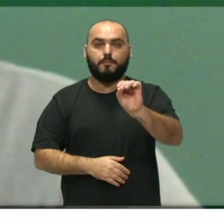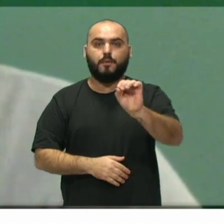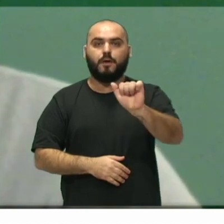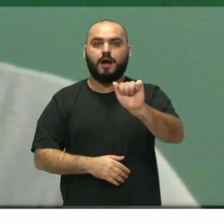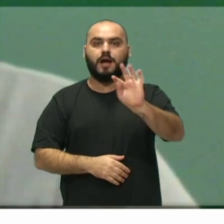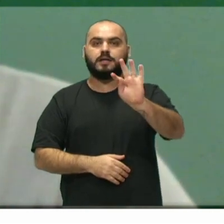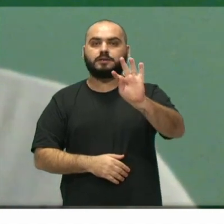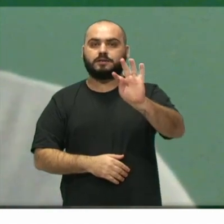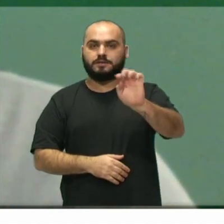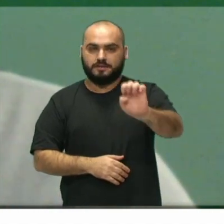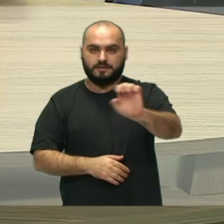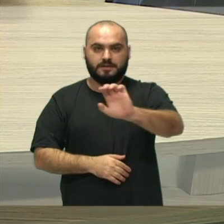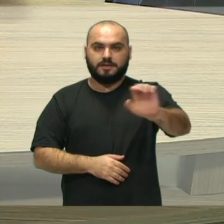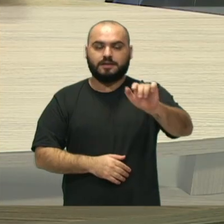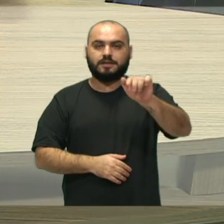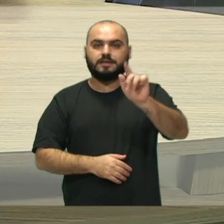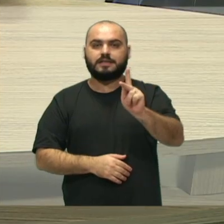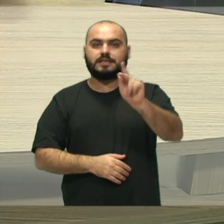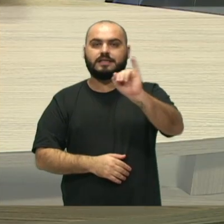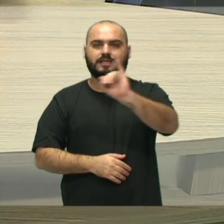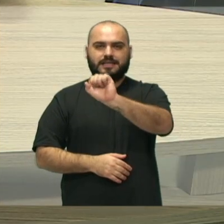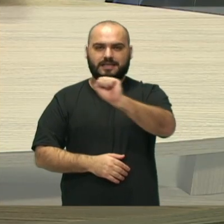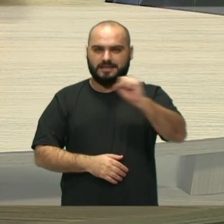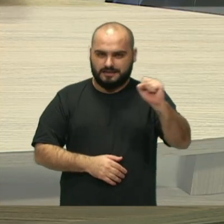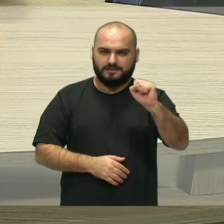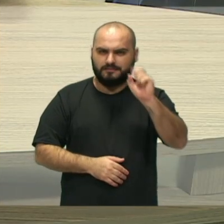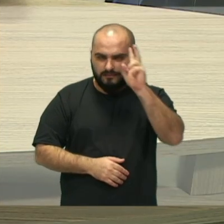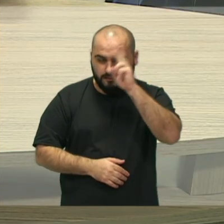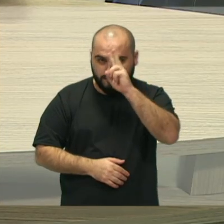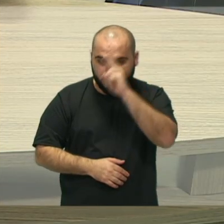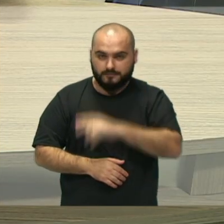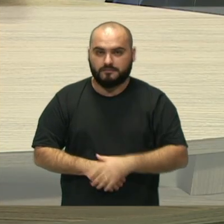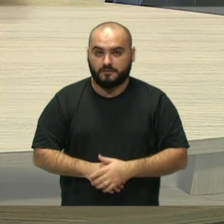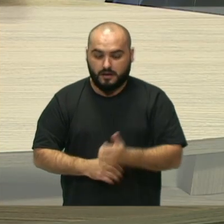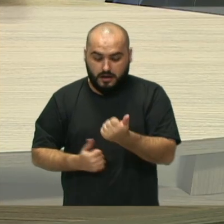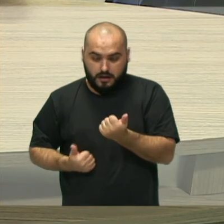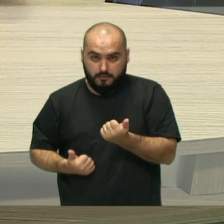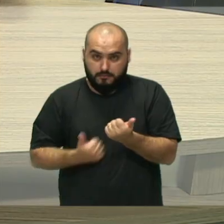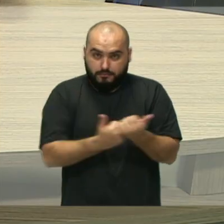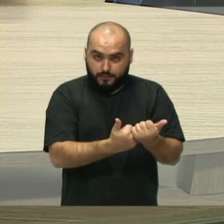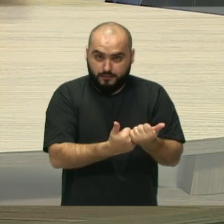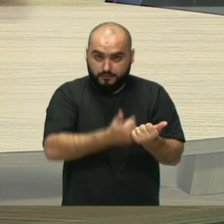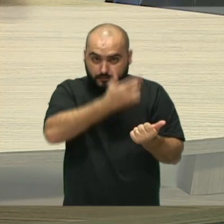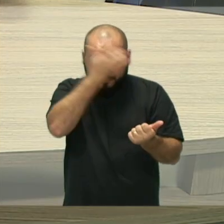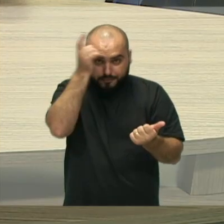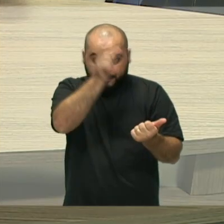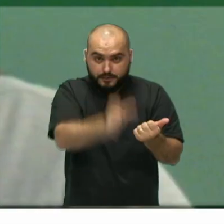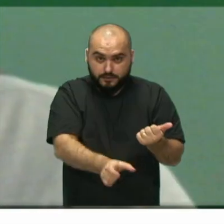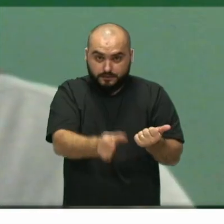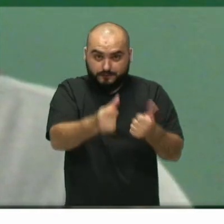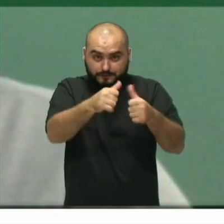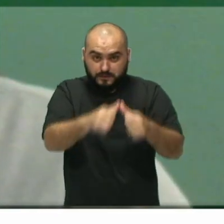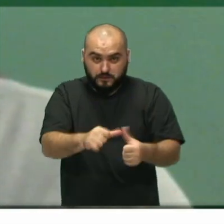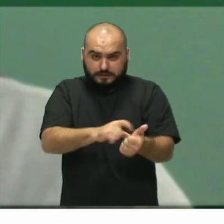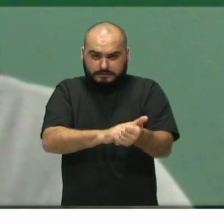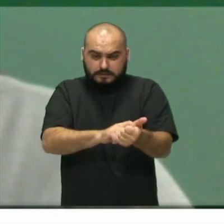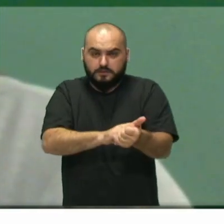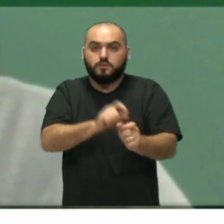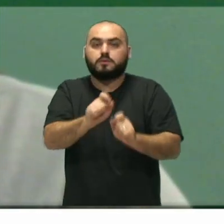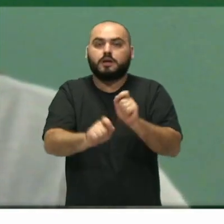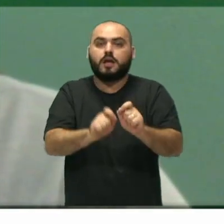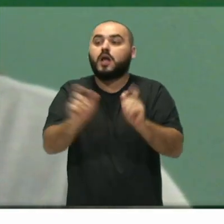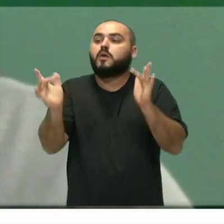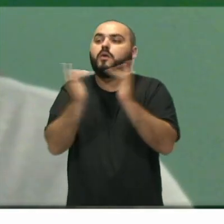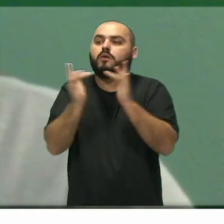onde um dos grandes pontos de apoio nas pessoas que passaram por aquele estresse era exatamente o